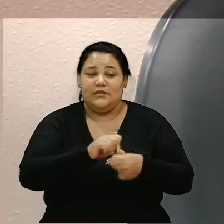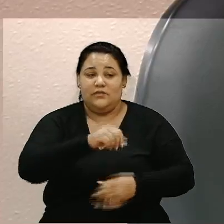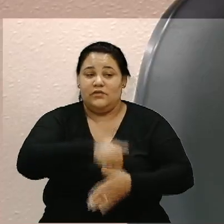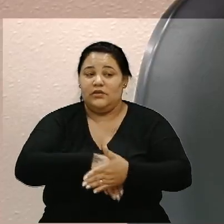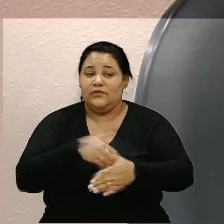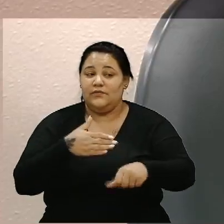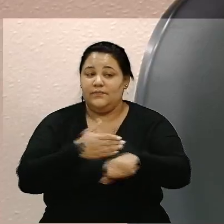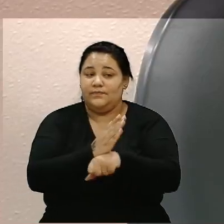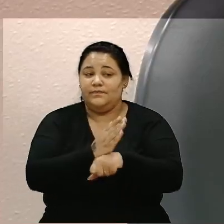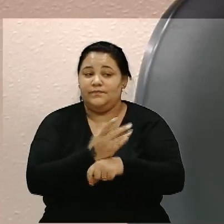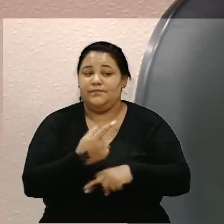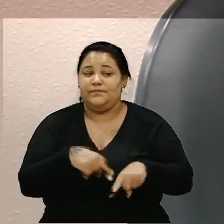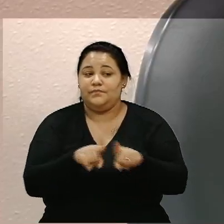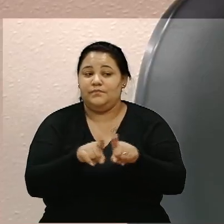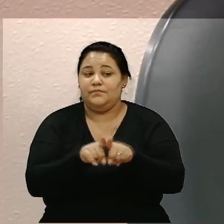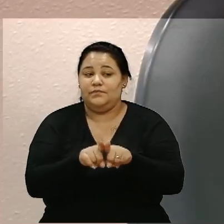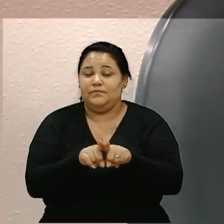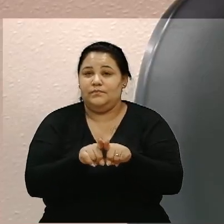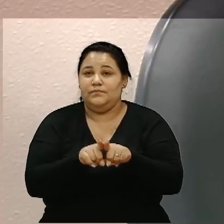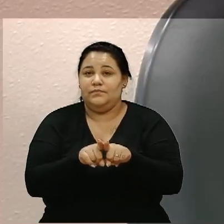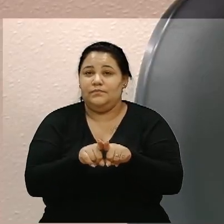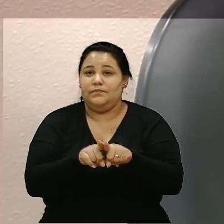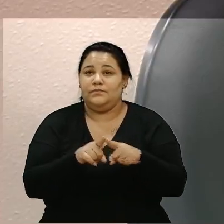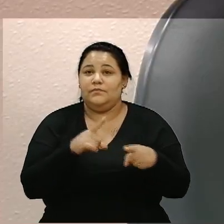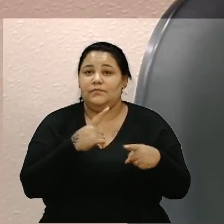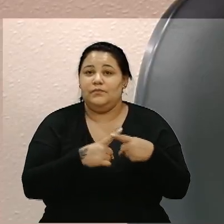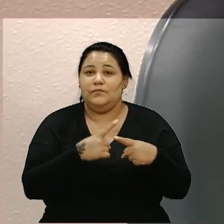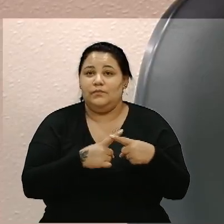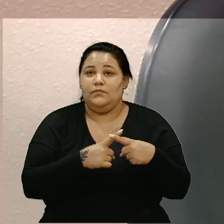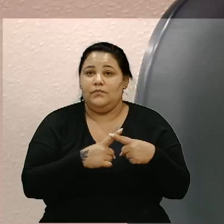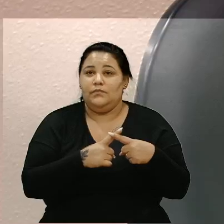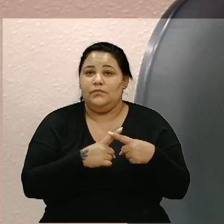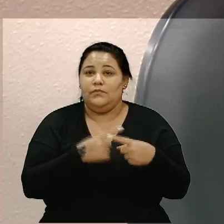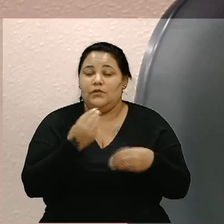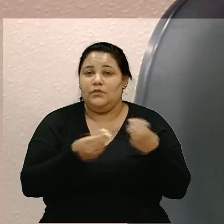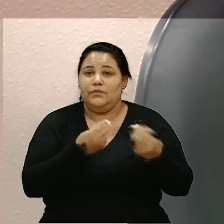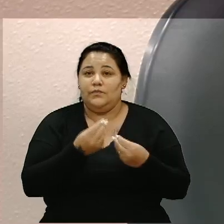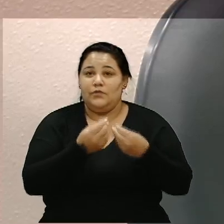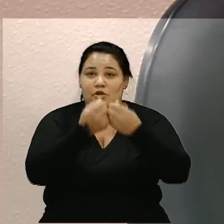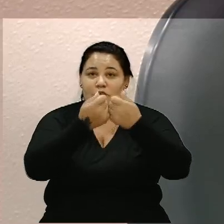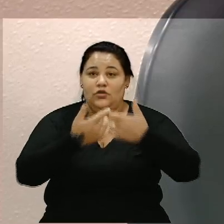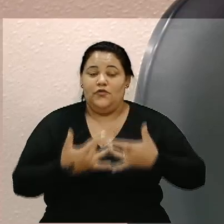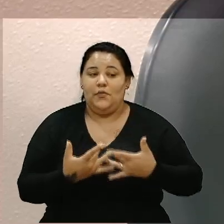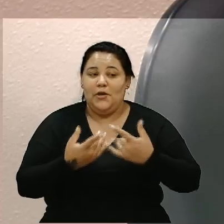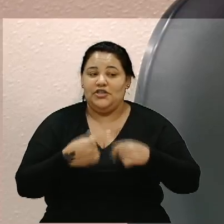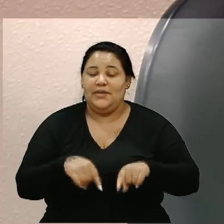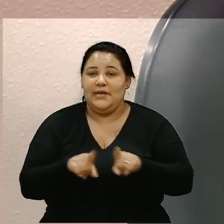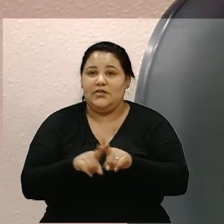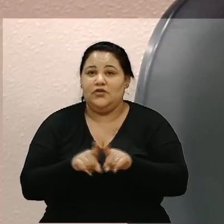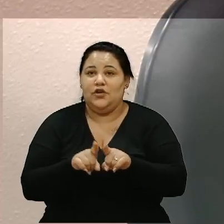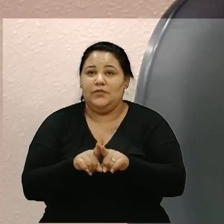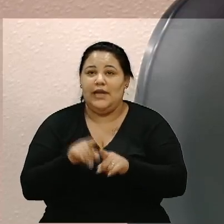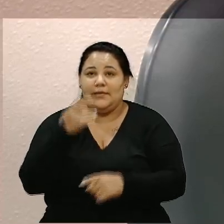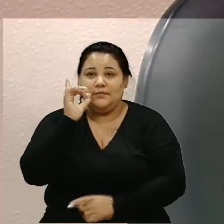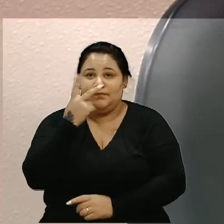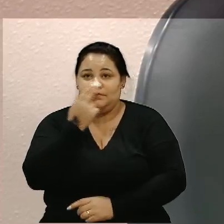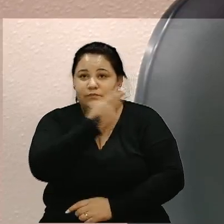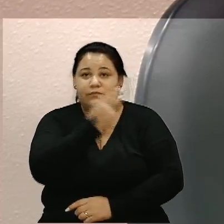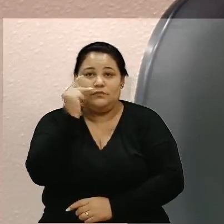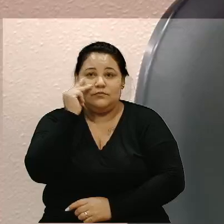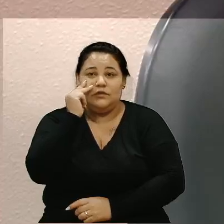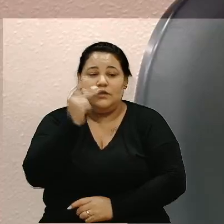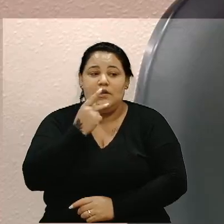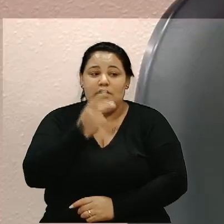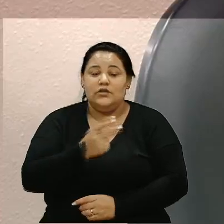favorável à criação dessa frente. Porque, como disse o vereador Cláudio Libardi, nós, do nosso partido, o